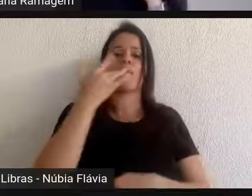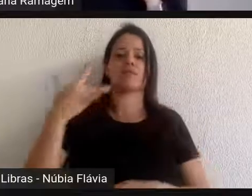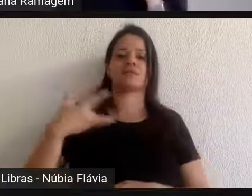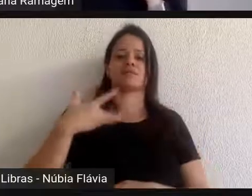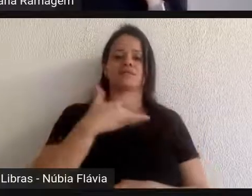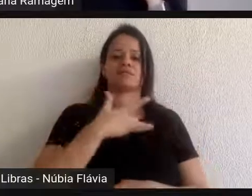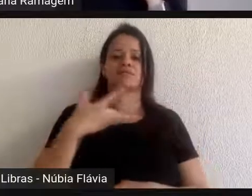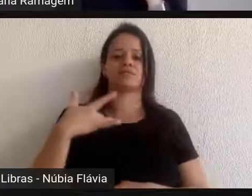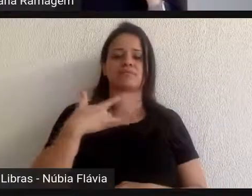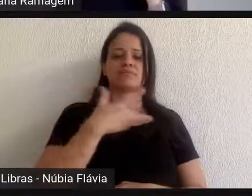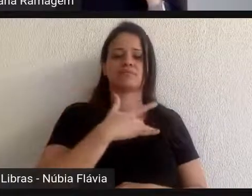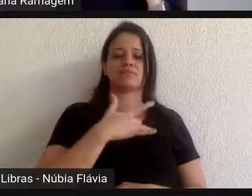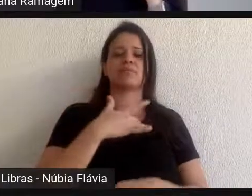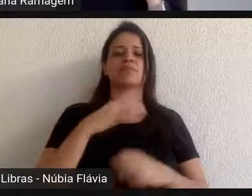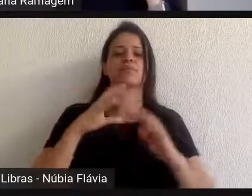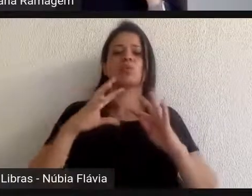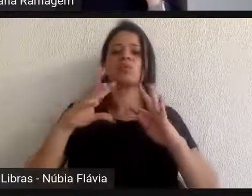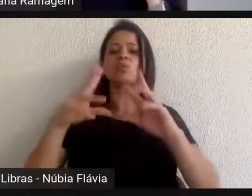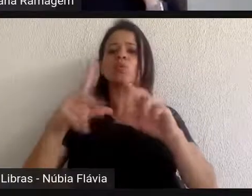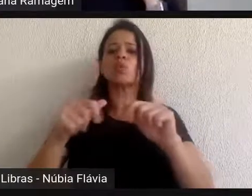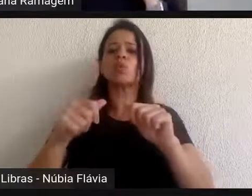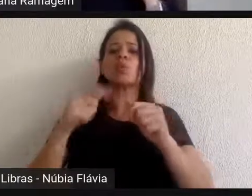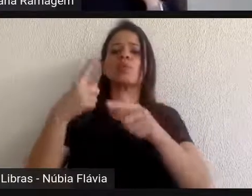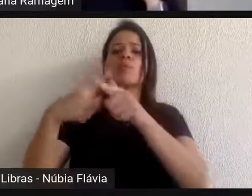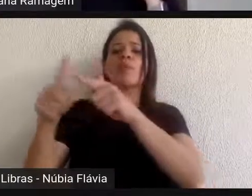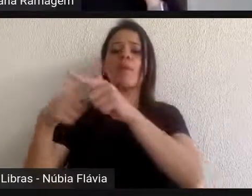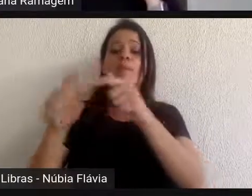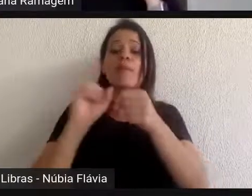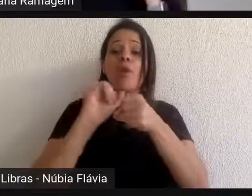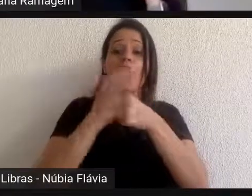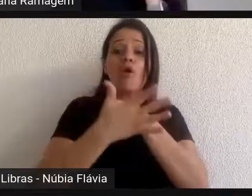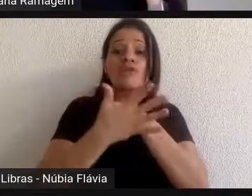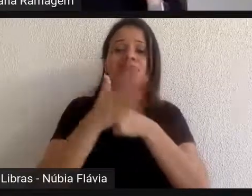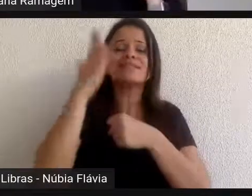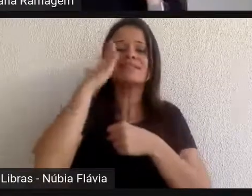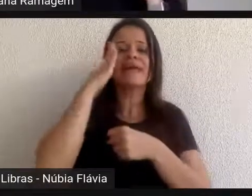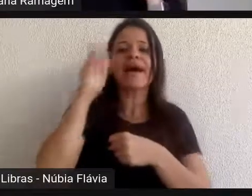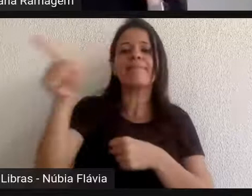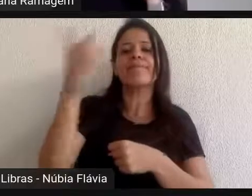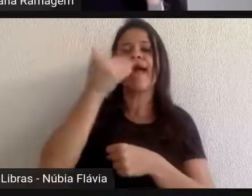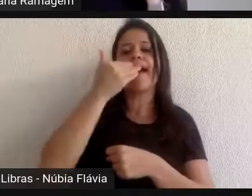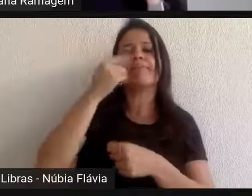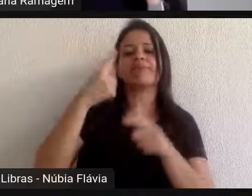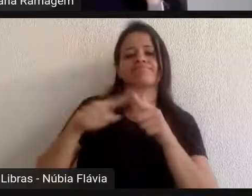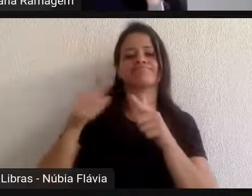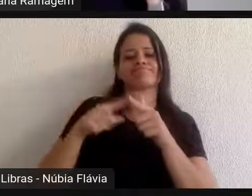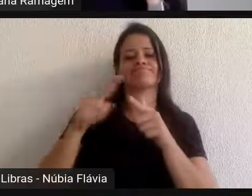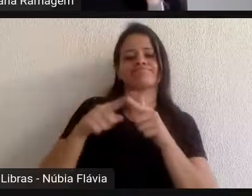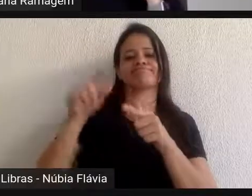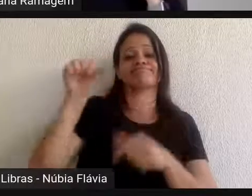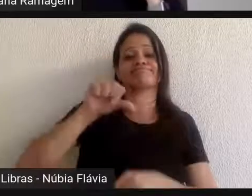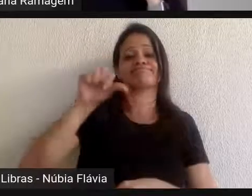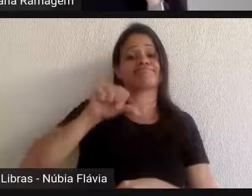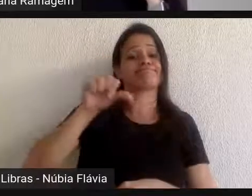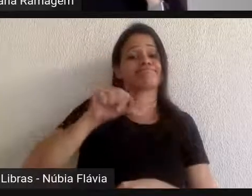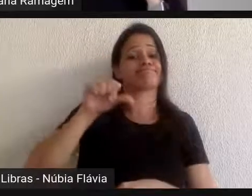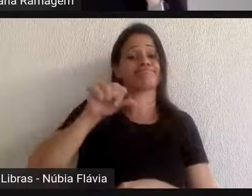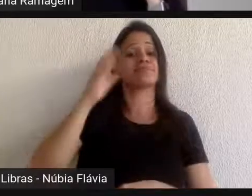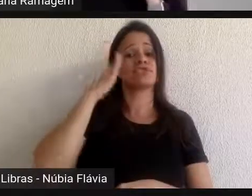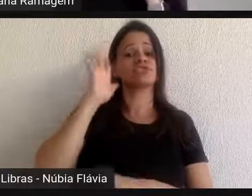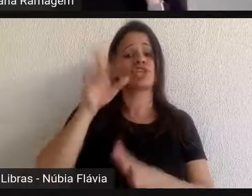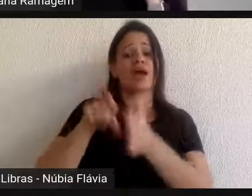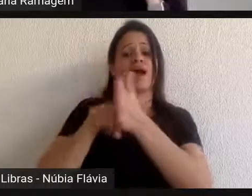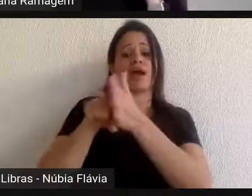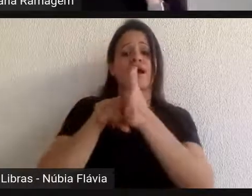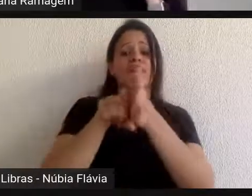todas essas complicações da Covid, né? Então, sim, as pessoas estão se preocupando mais, né? Principalmente as pessoas